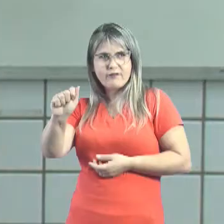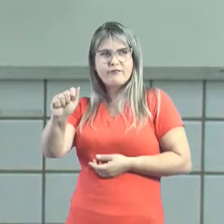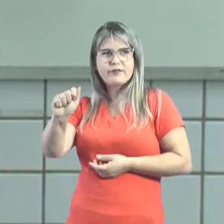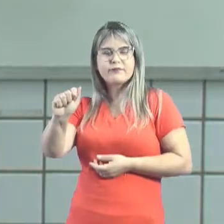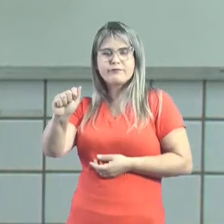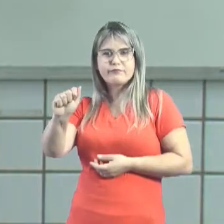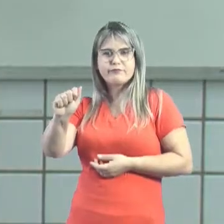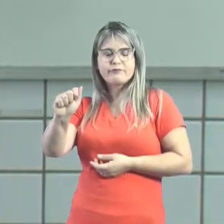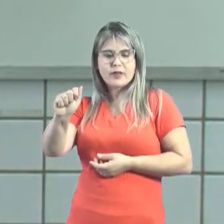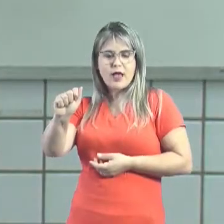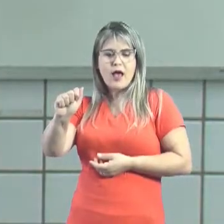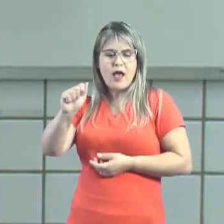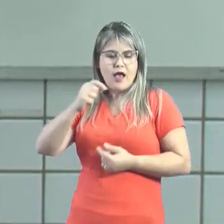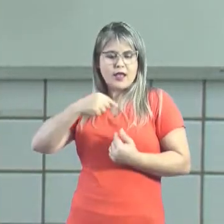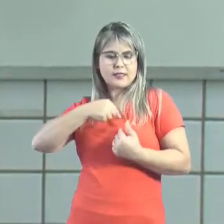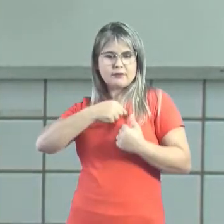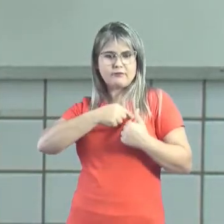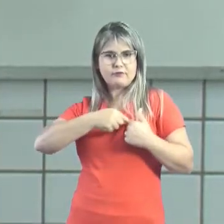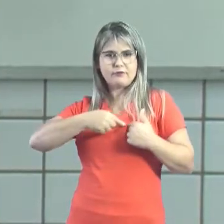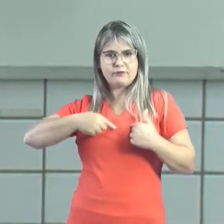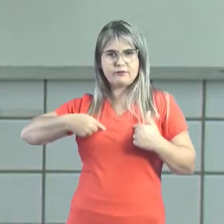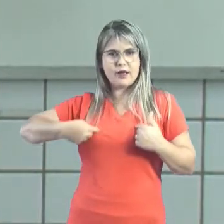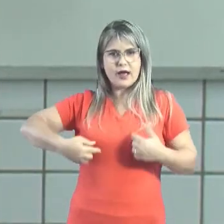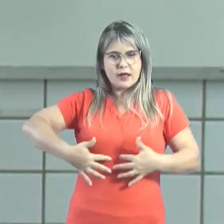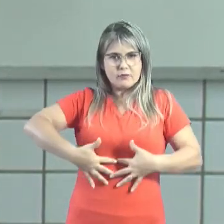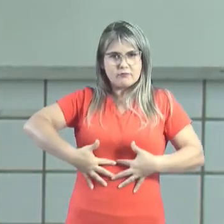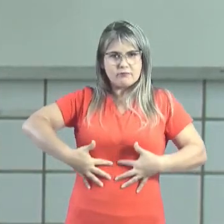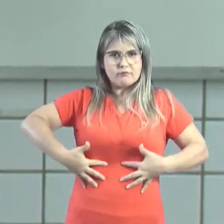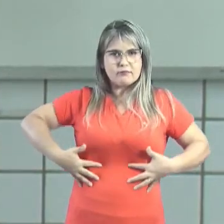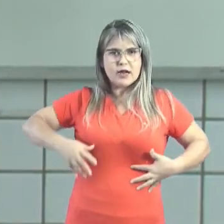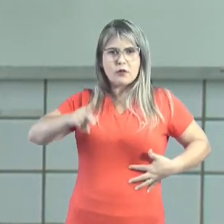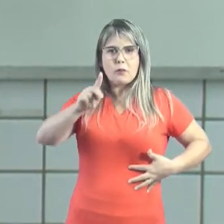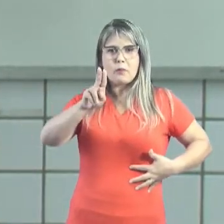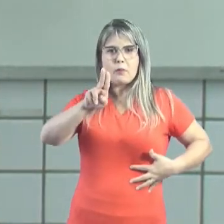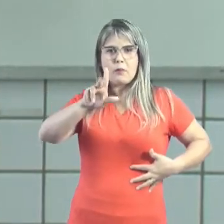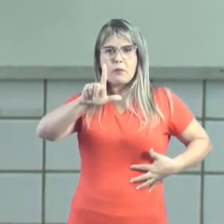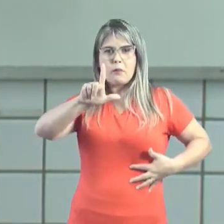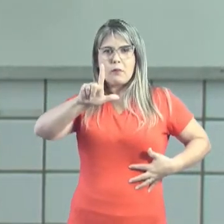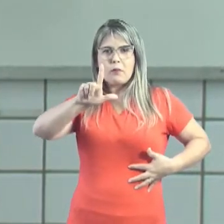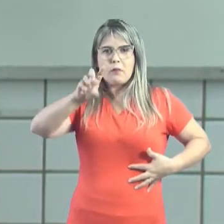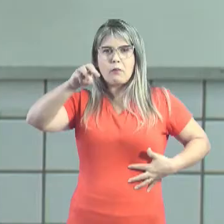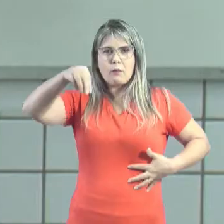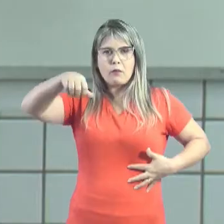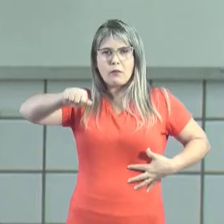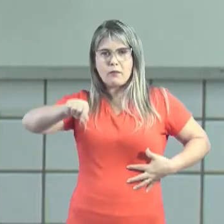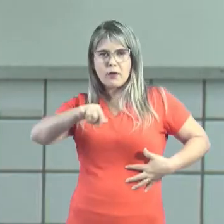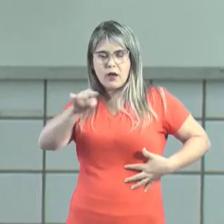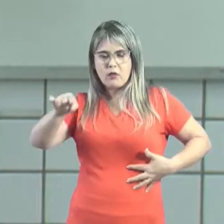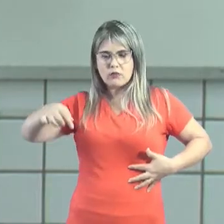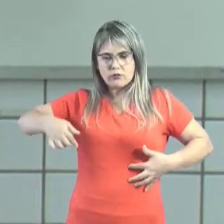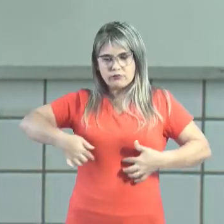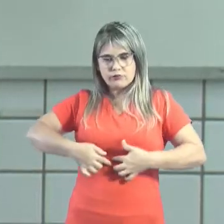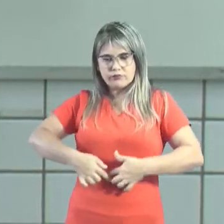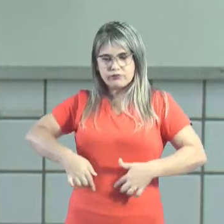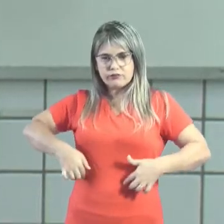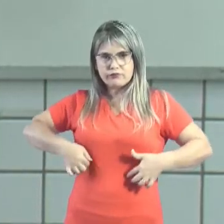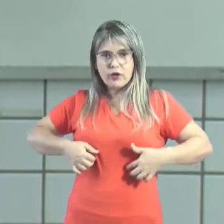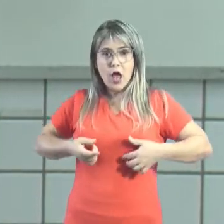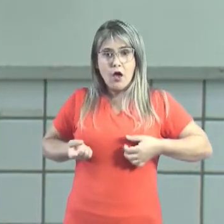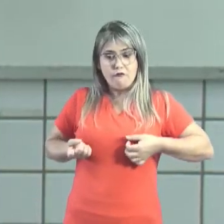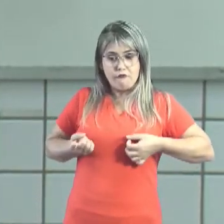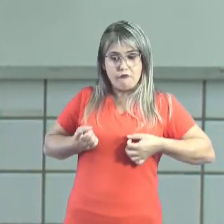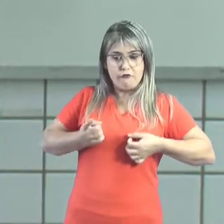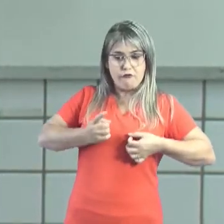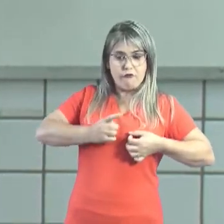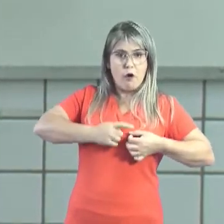Vai para o pulmão, depois volta pela veia pulmonar, entra no coração, sai pela